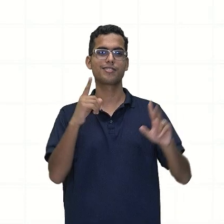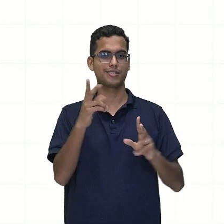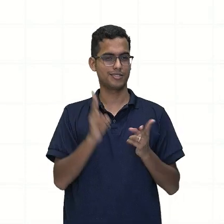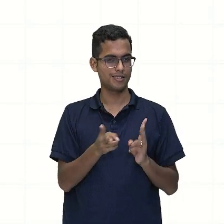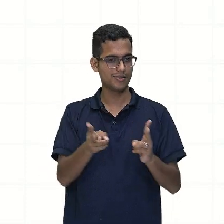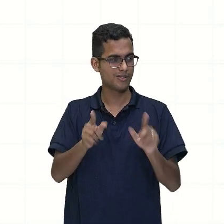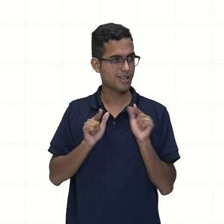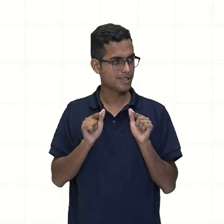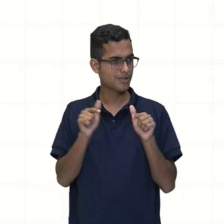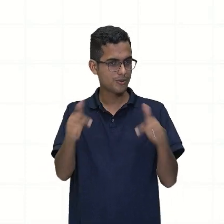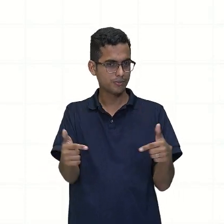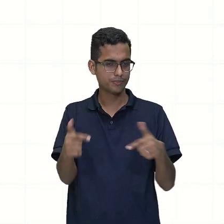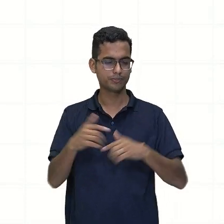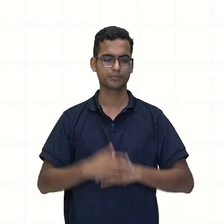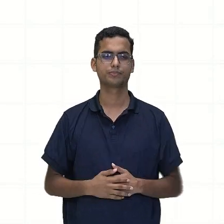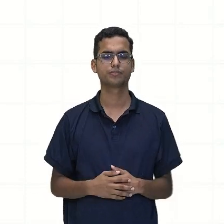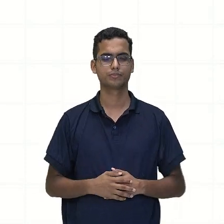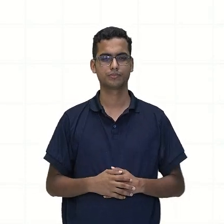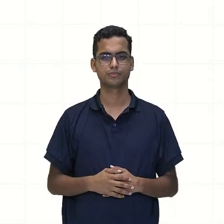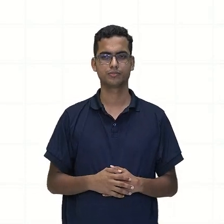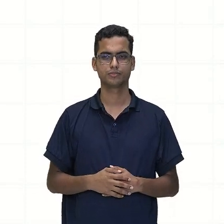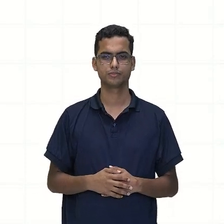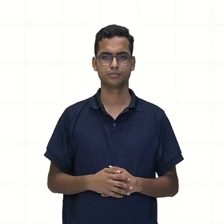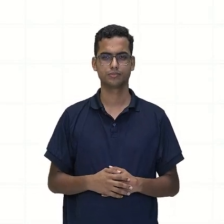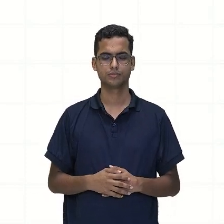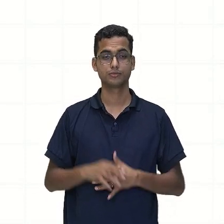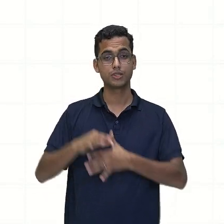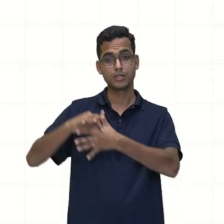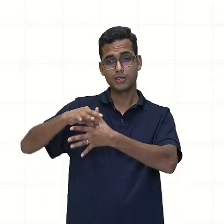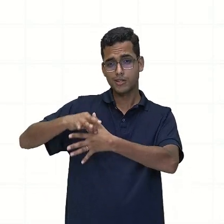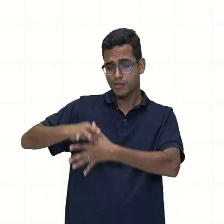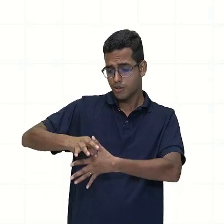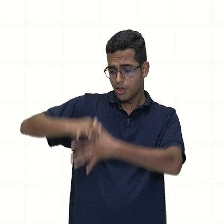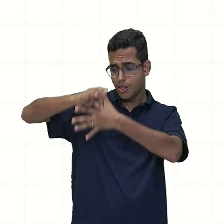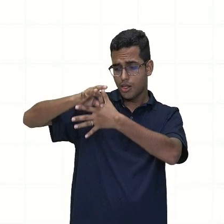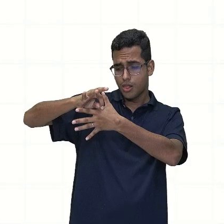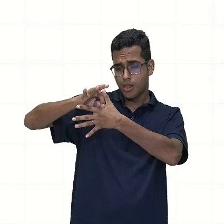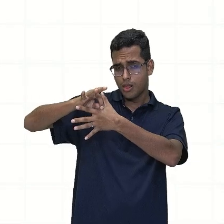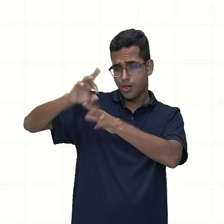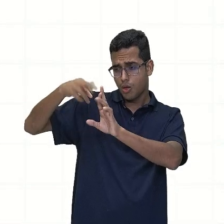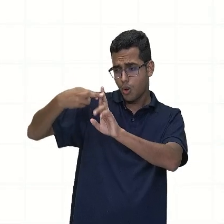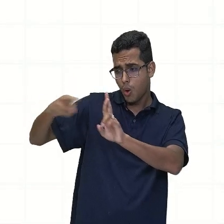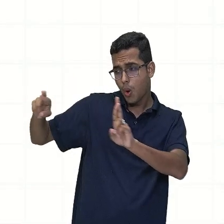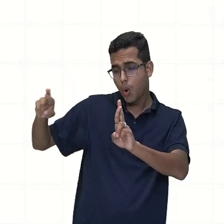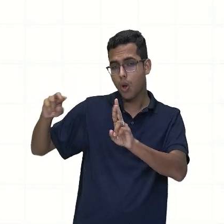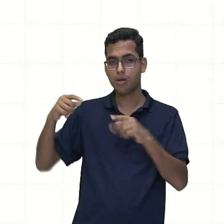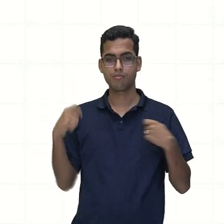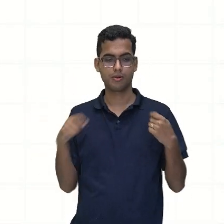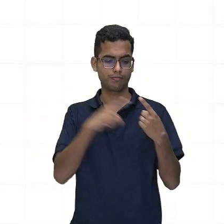religiosas, né, temos que pensar em duas ideias,